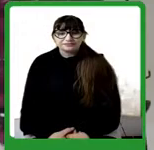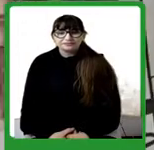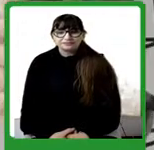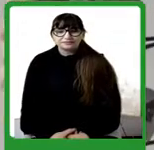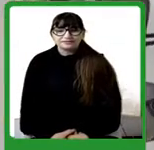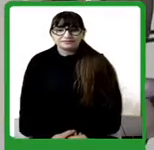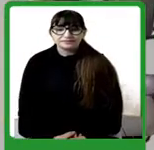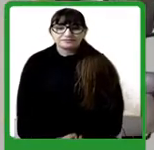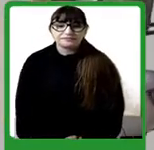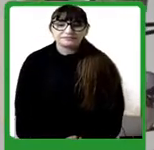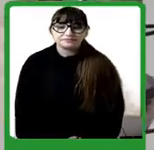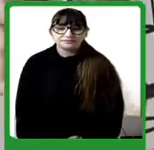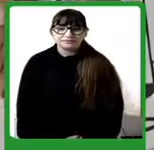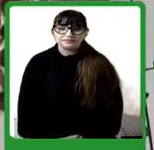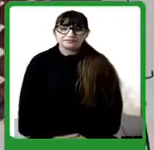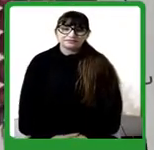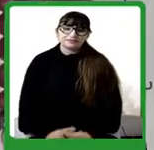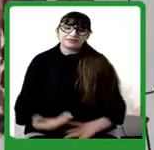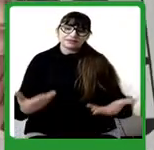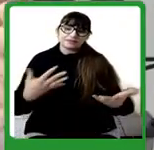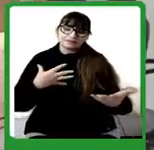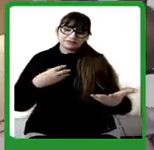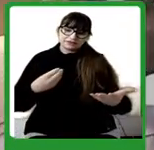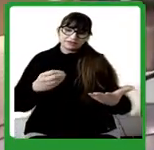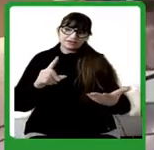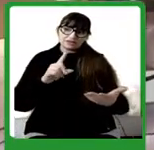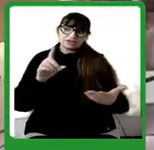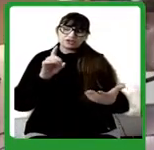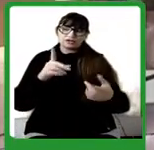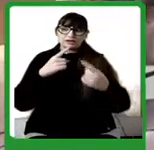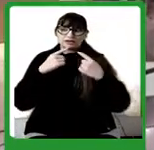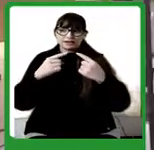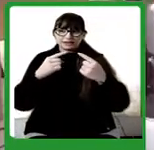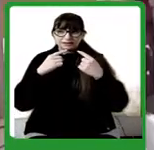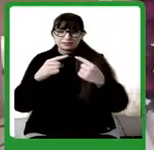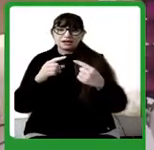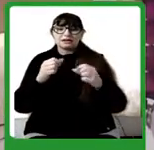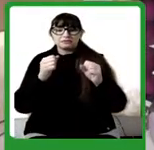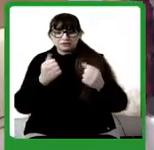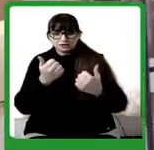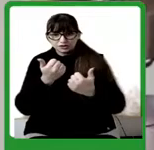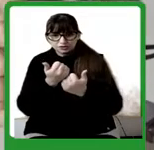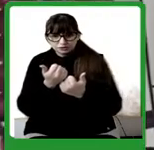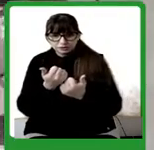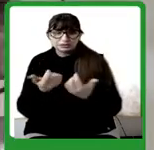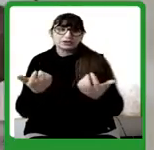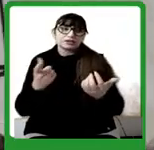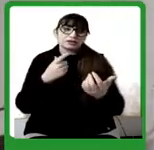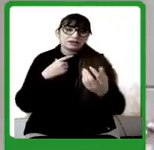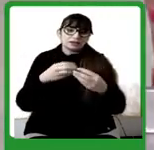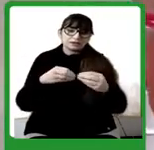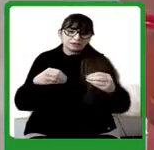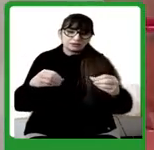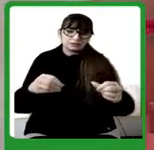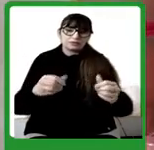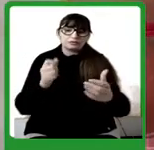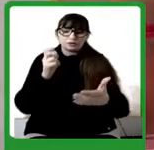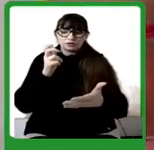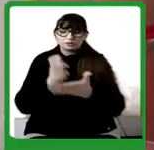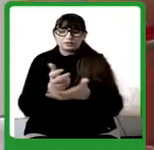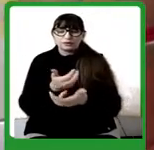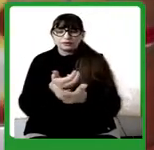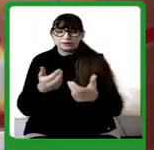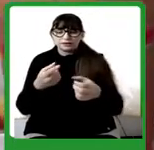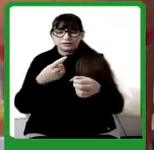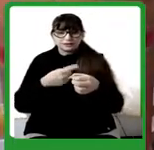O Badinho eu também não posso assim só reclamar dele, né? Às vezes ele me ajuda, tem que buscar adubo, ir pra cidade comprar alguma coisa,